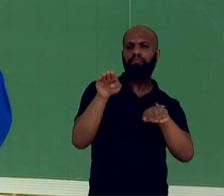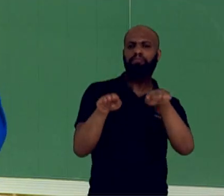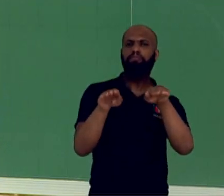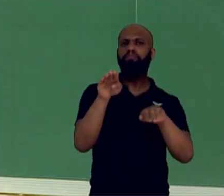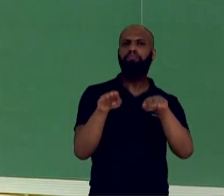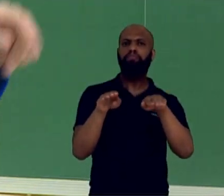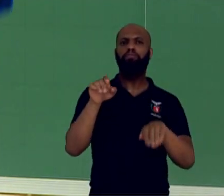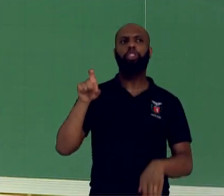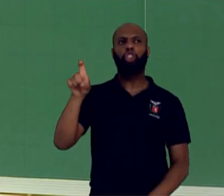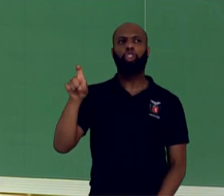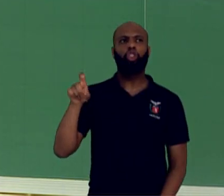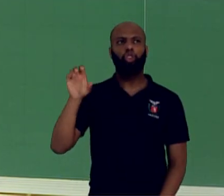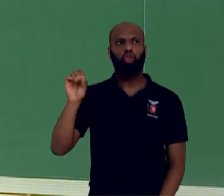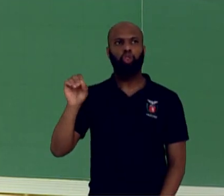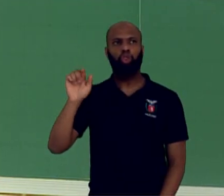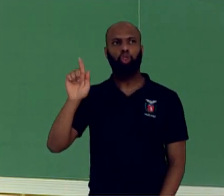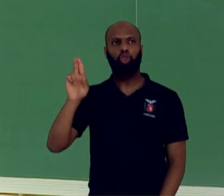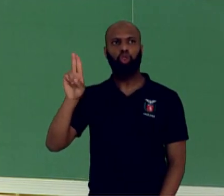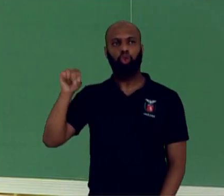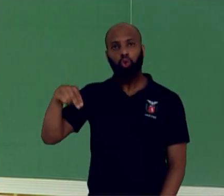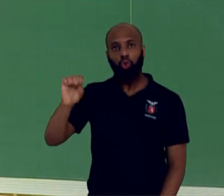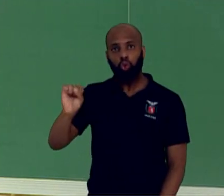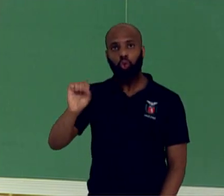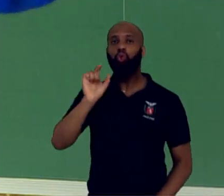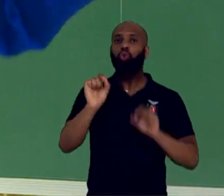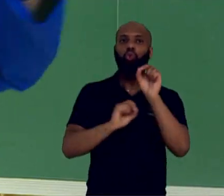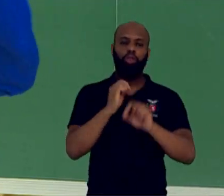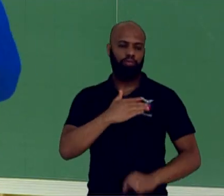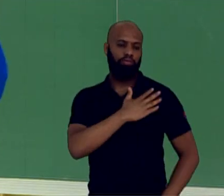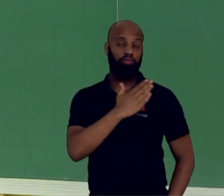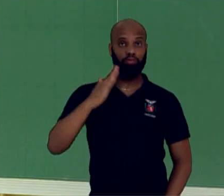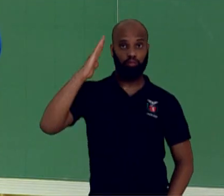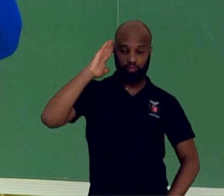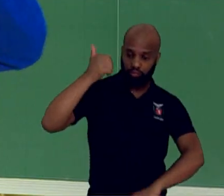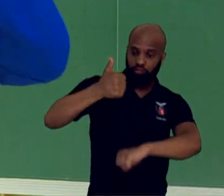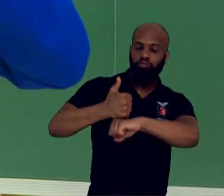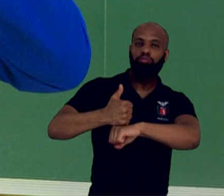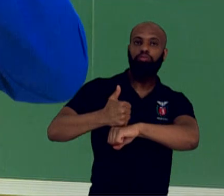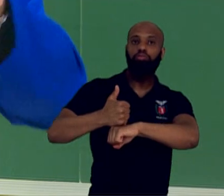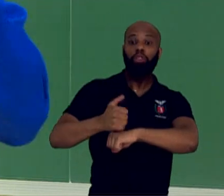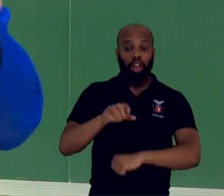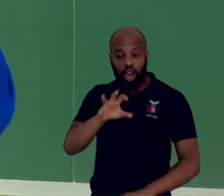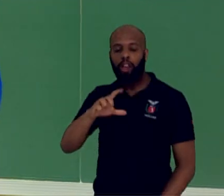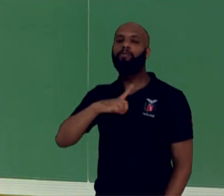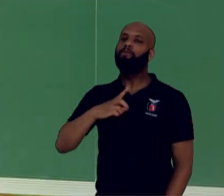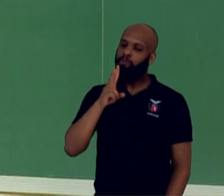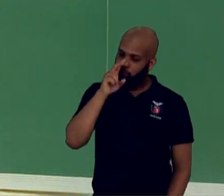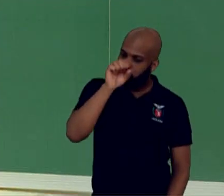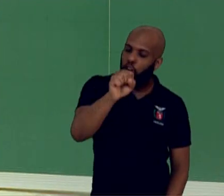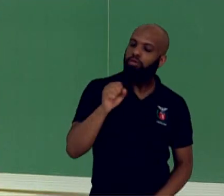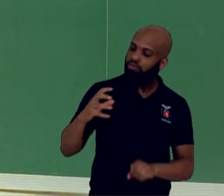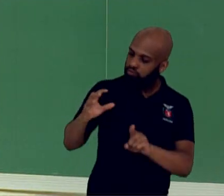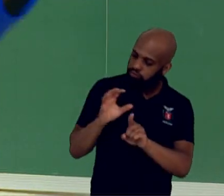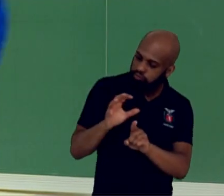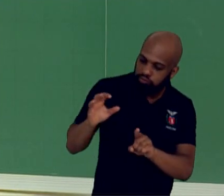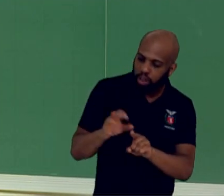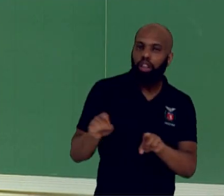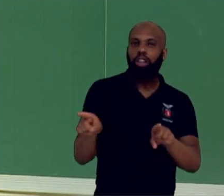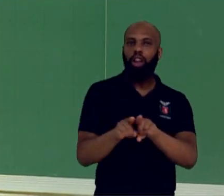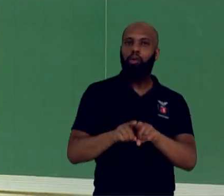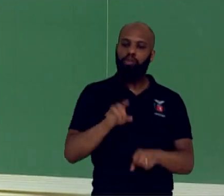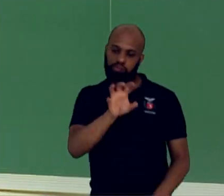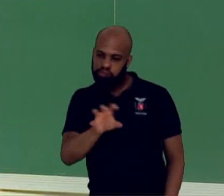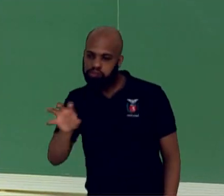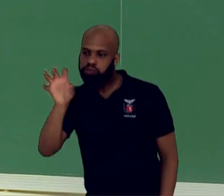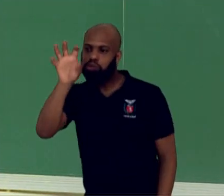chamados shoguns, que é os chamados generais. Os shoguns, agora sim, esses tinham forte influência em sua